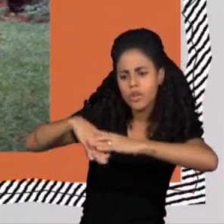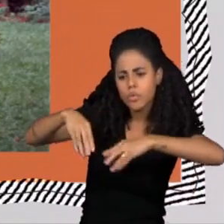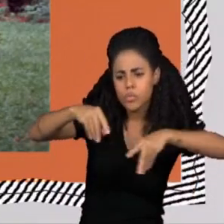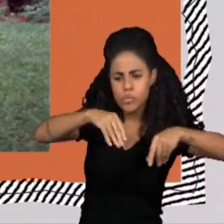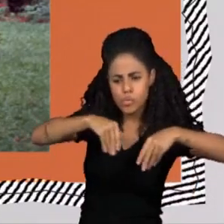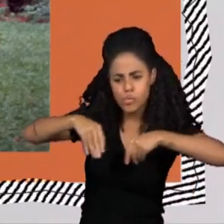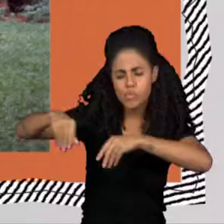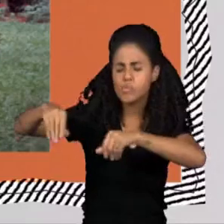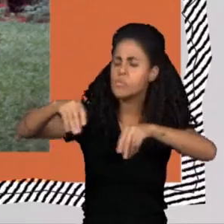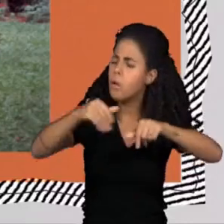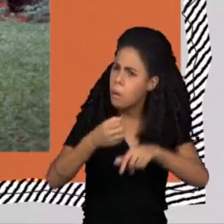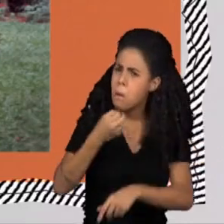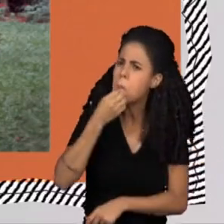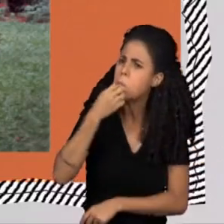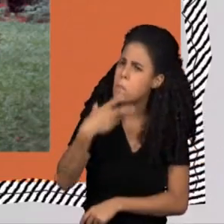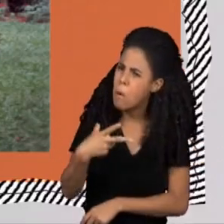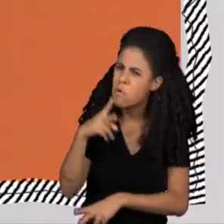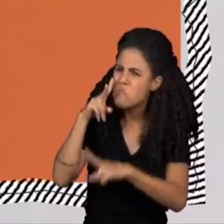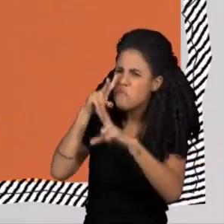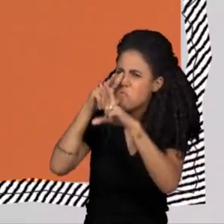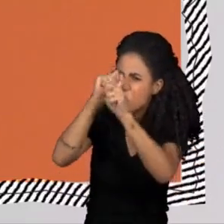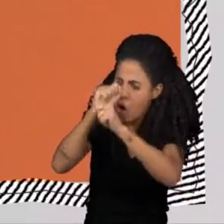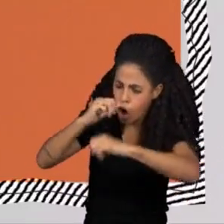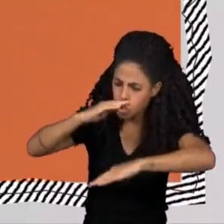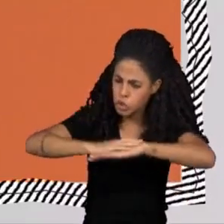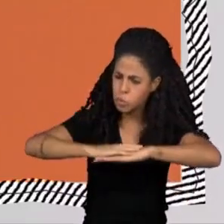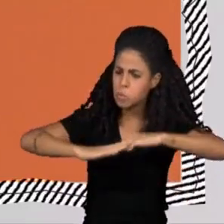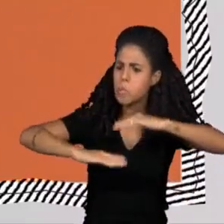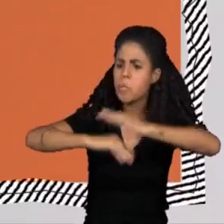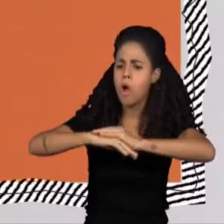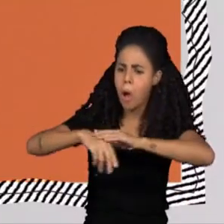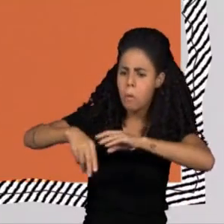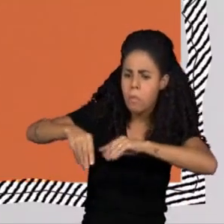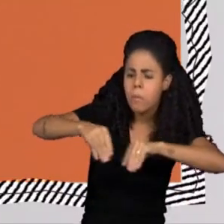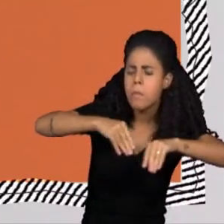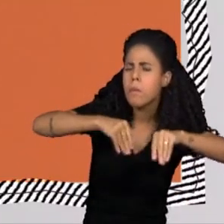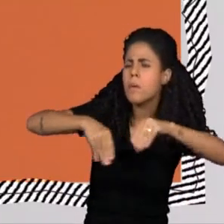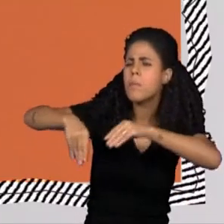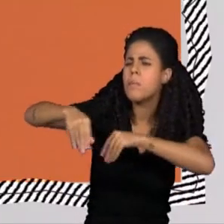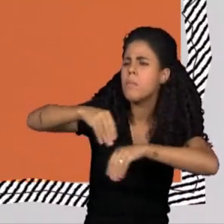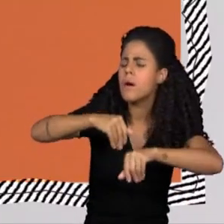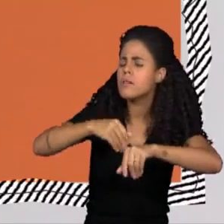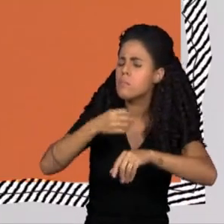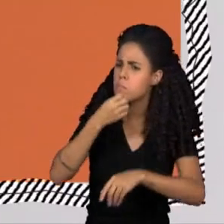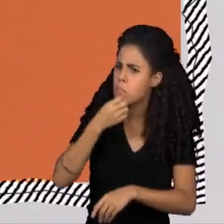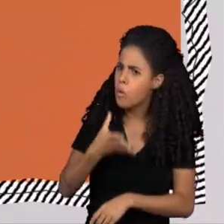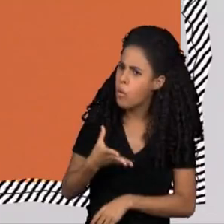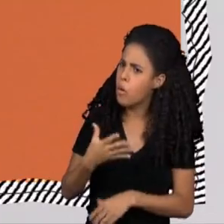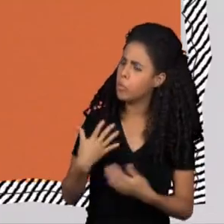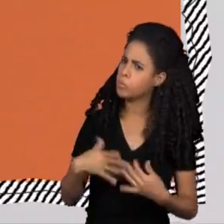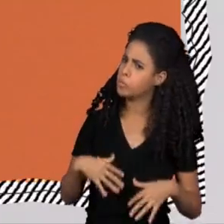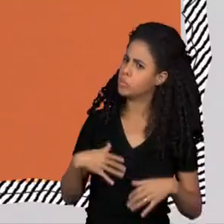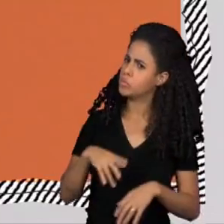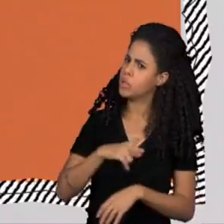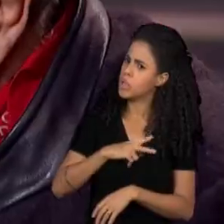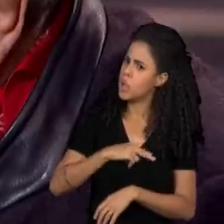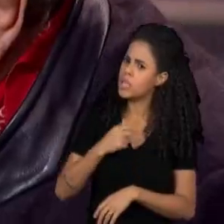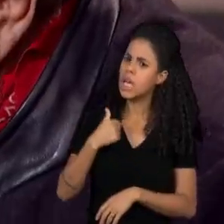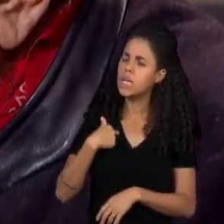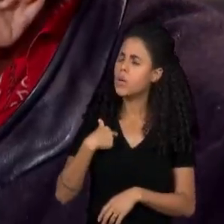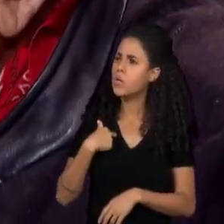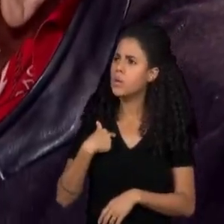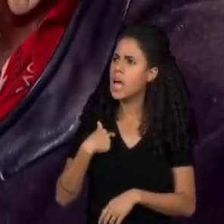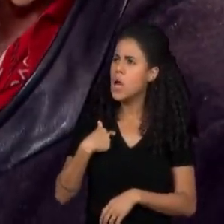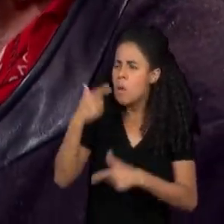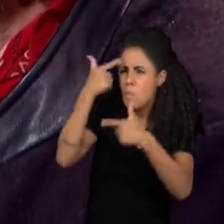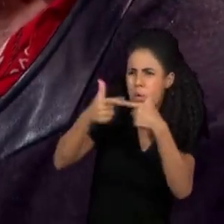em a terra tem uma força curativa esse momento para meu belo meu nervoso minha preocupação